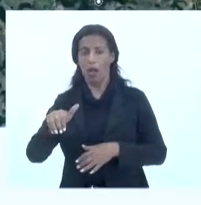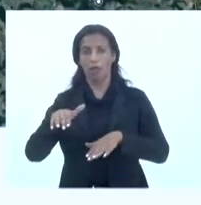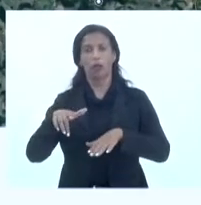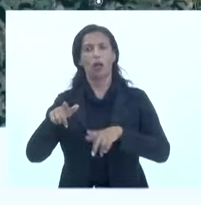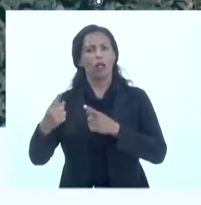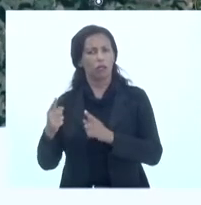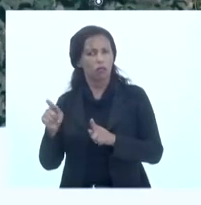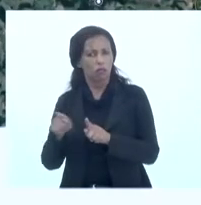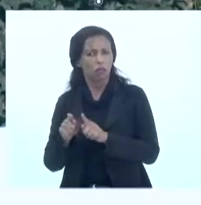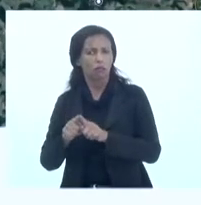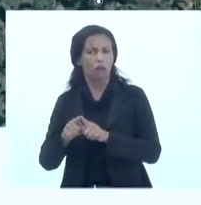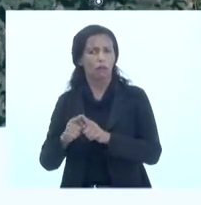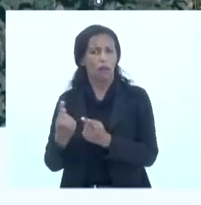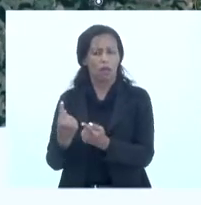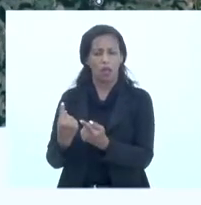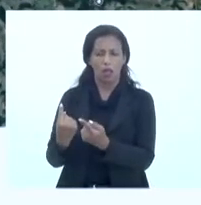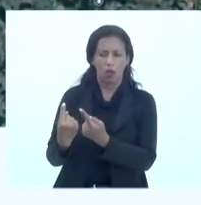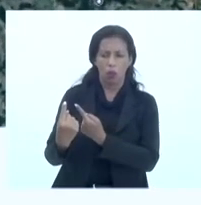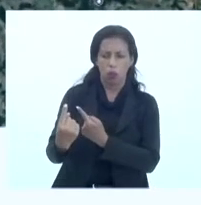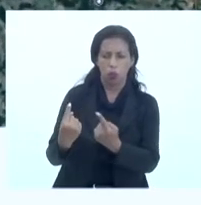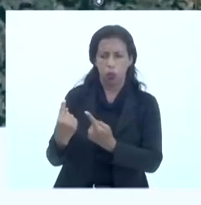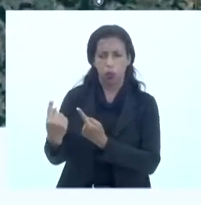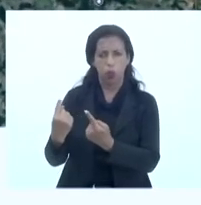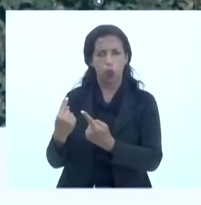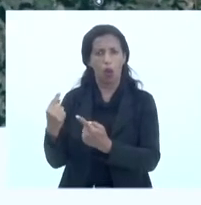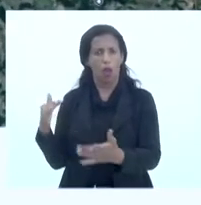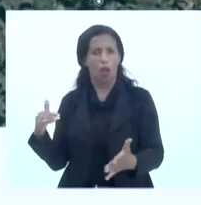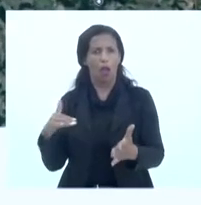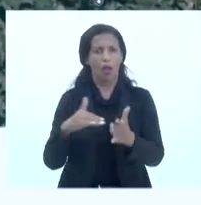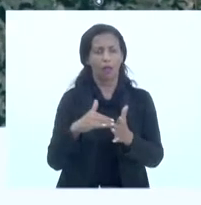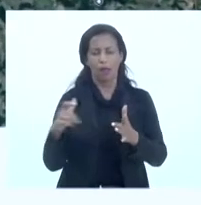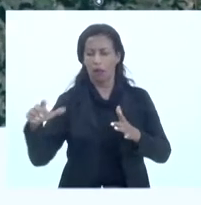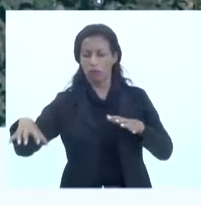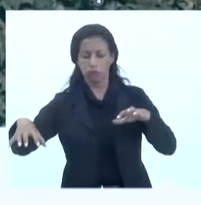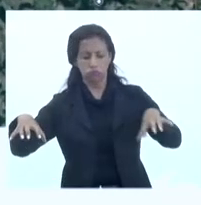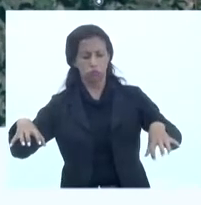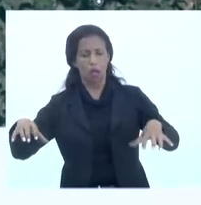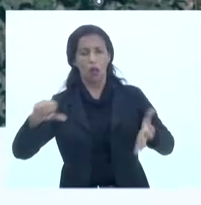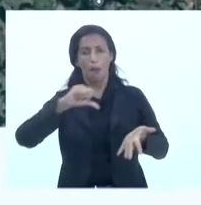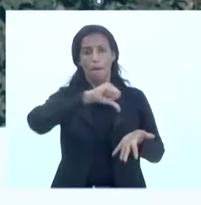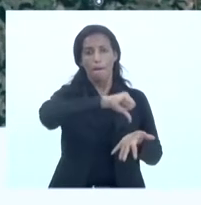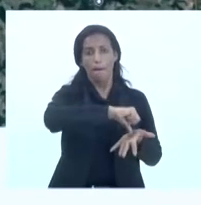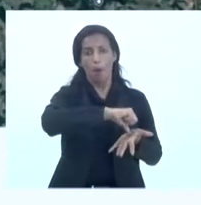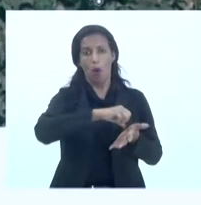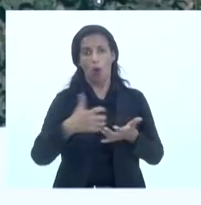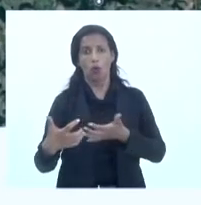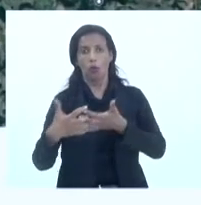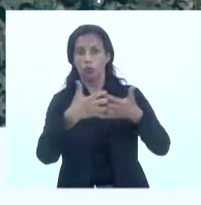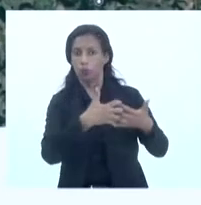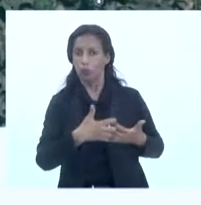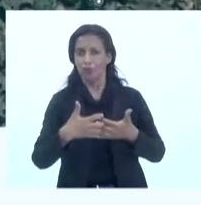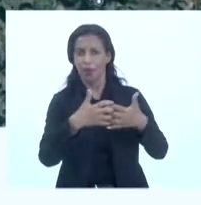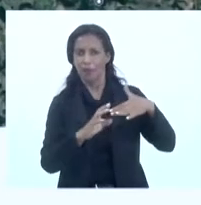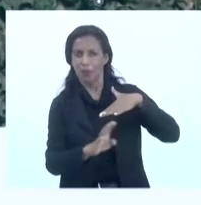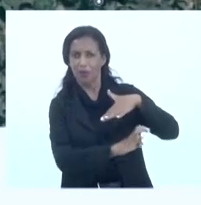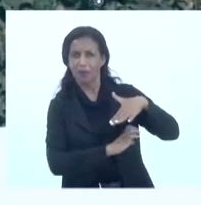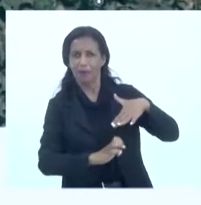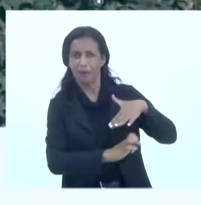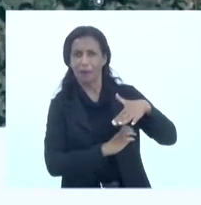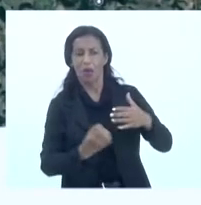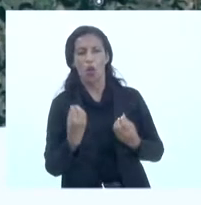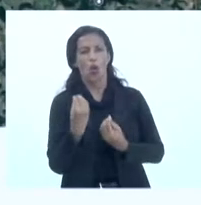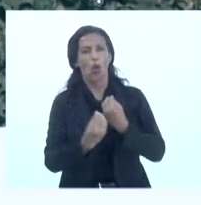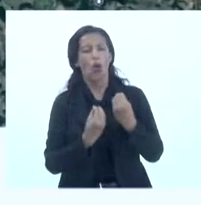conexão de Barra Mansa até as proximidades ali do polo da Volkswagen Caminhões e da Stellantis, como